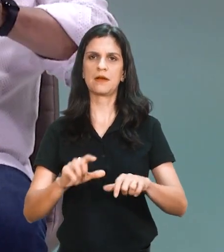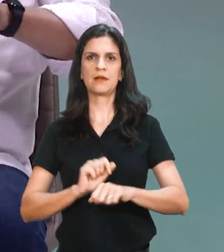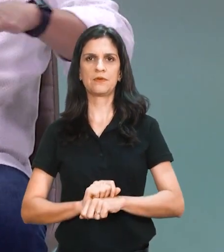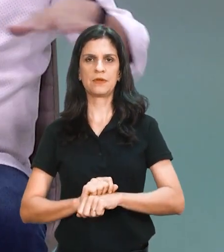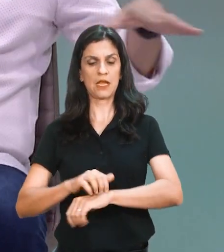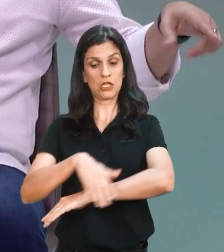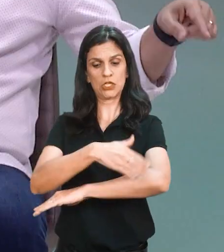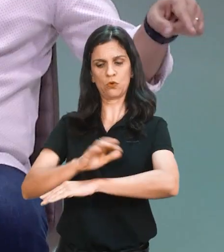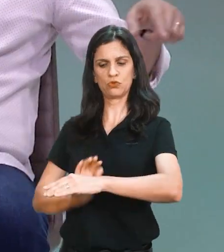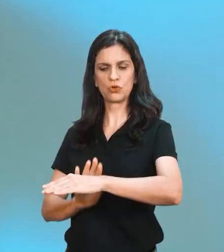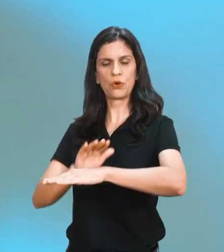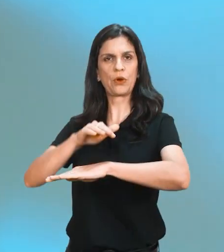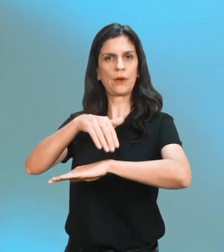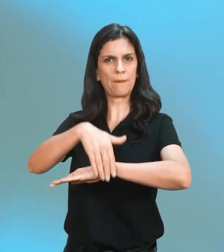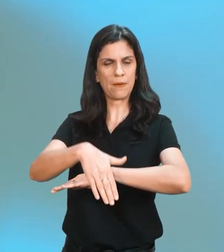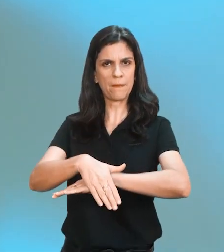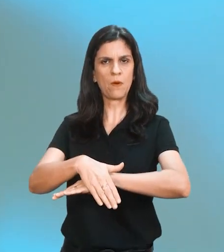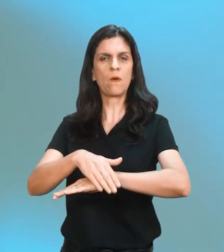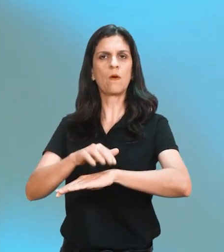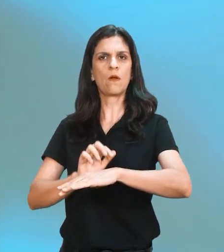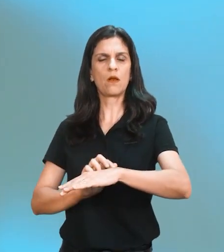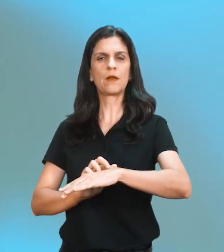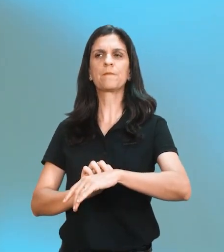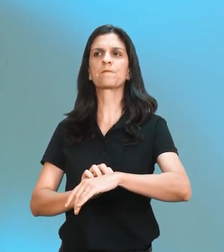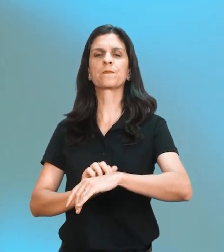quebra-mola e ainda estamos sem a questão também